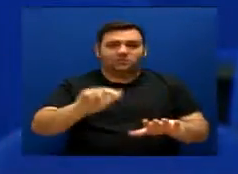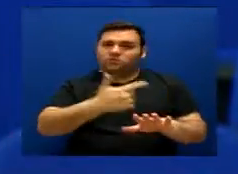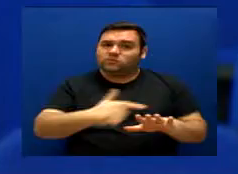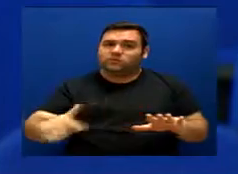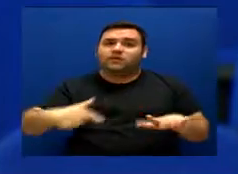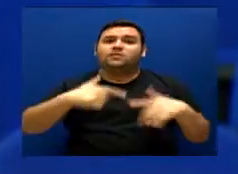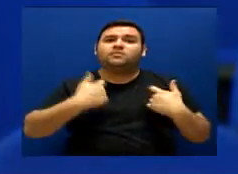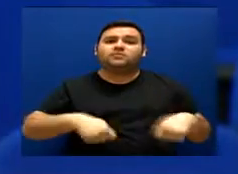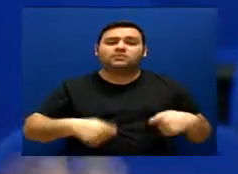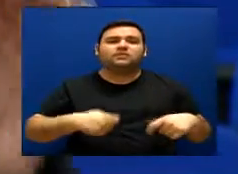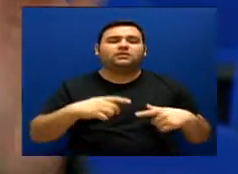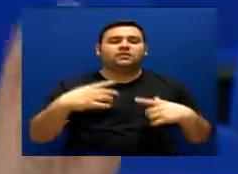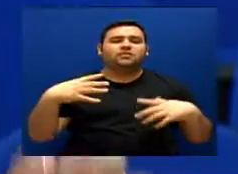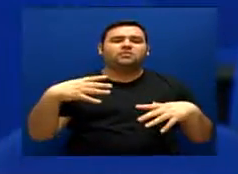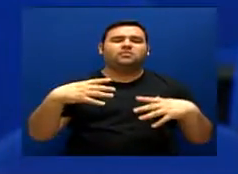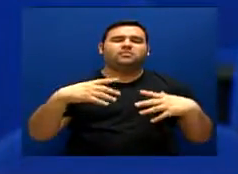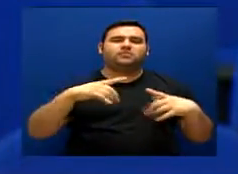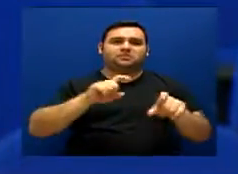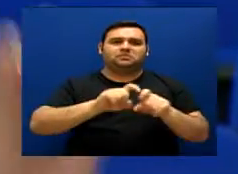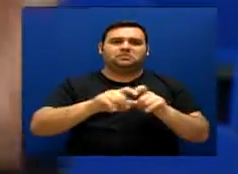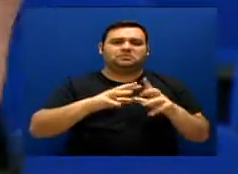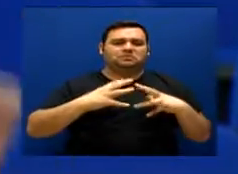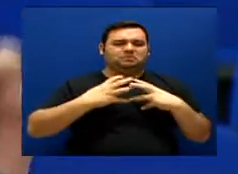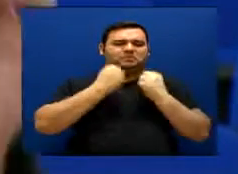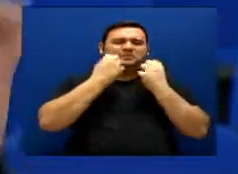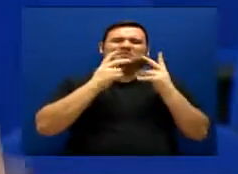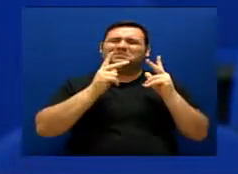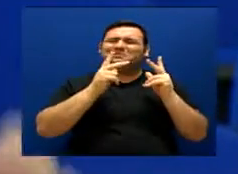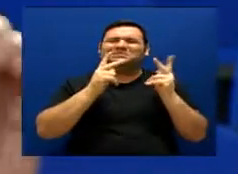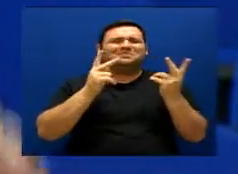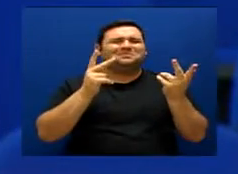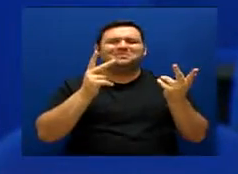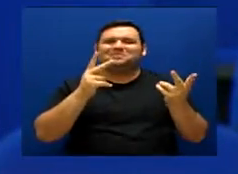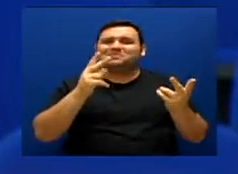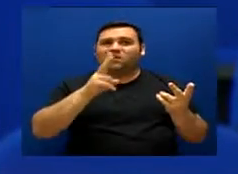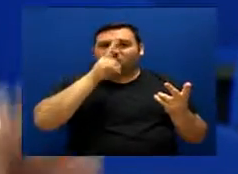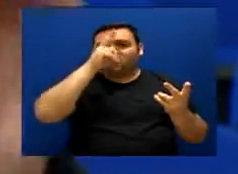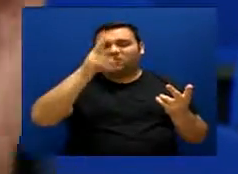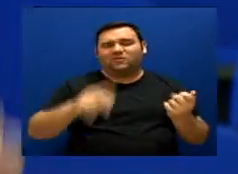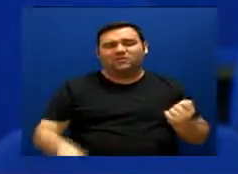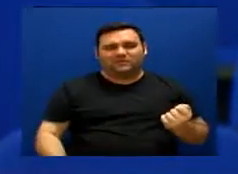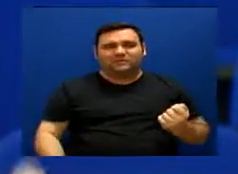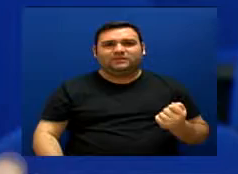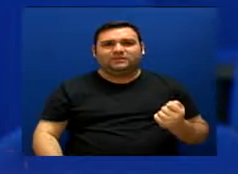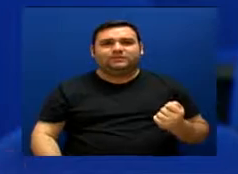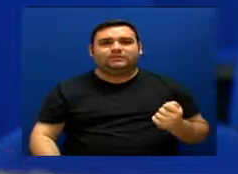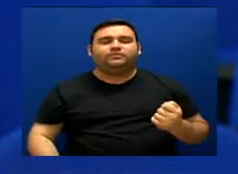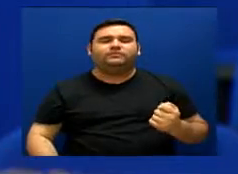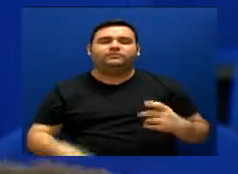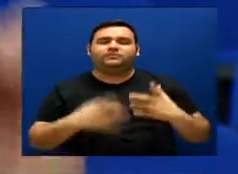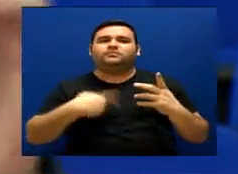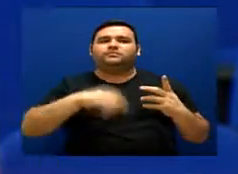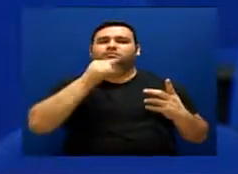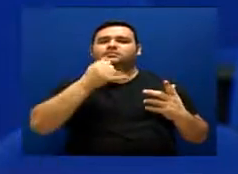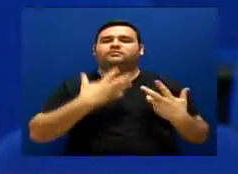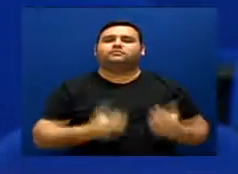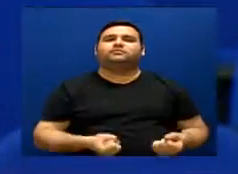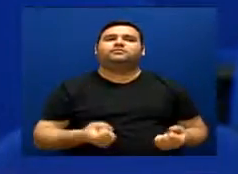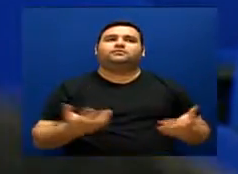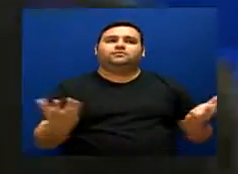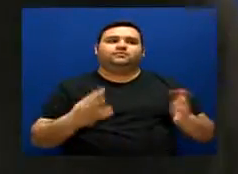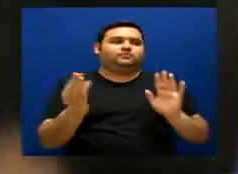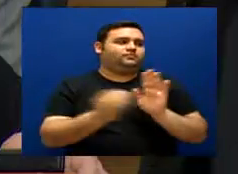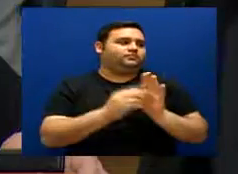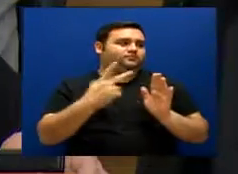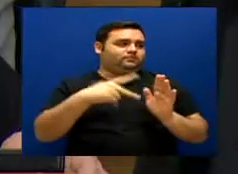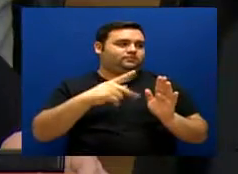a violação sexual, presidente, é muito grave. É voto de pesar sobre isso. Fica registrado o voto de